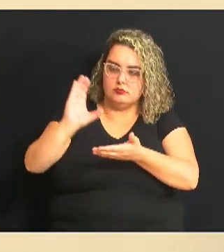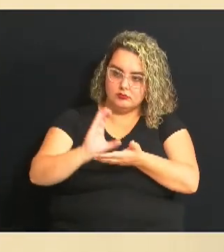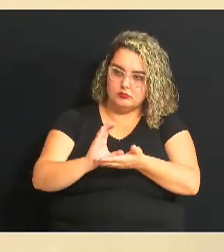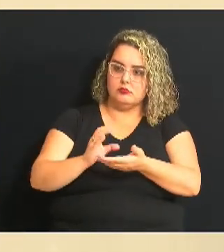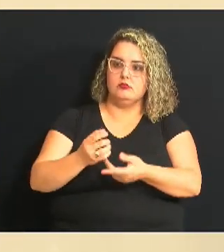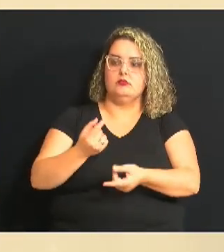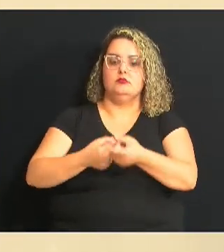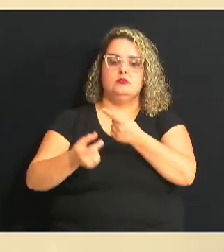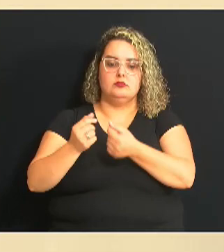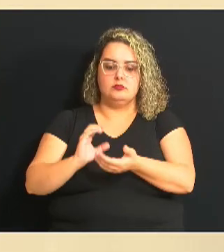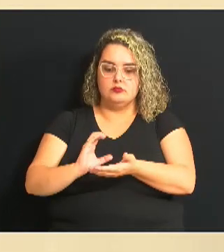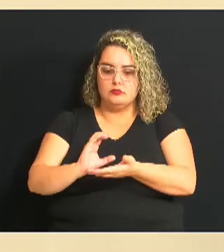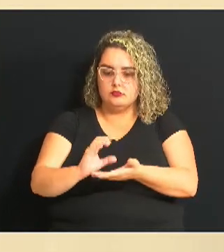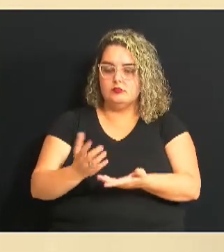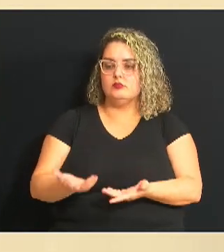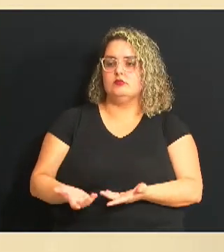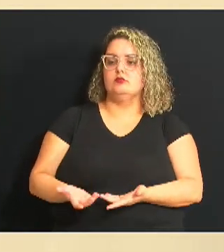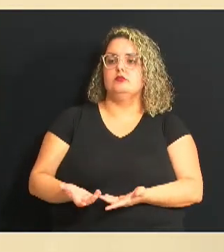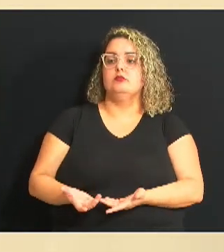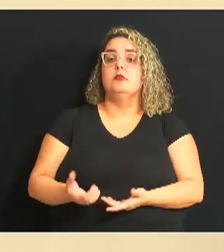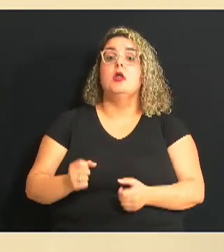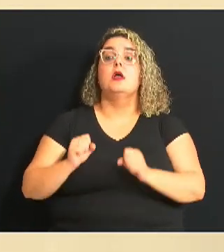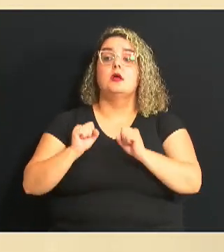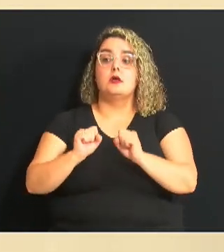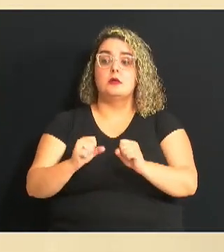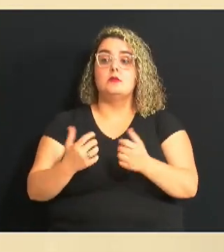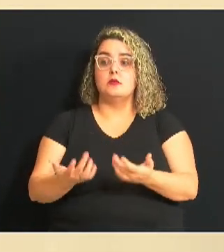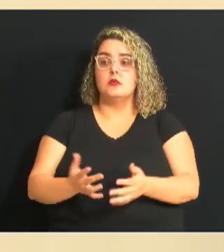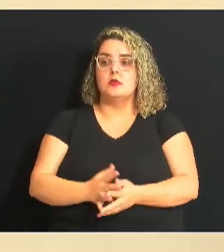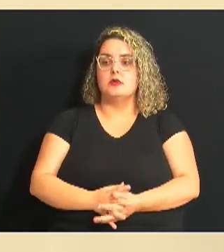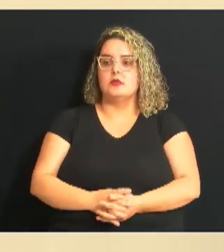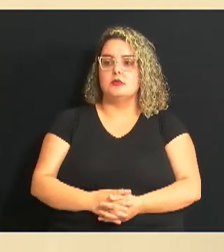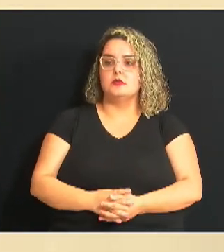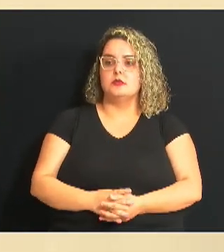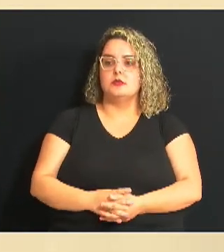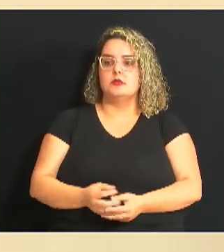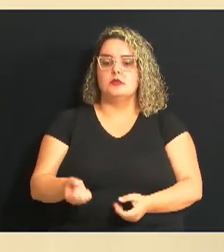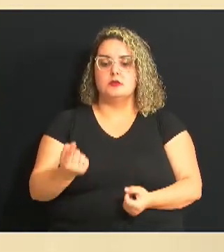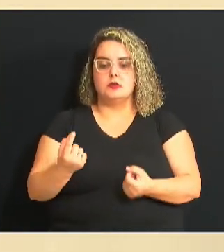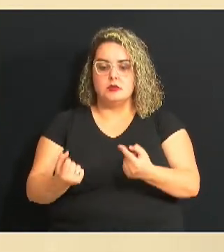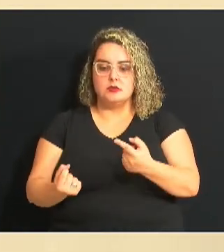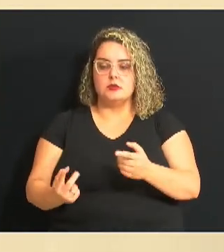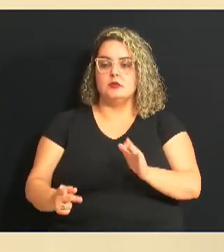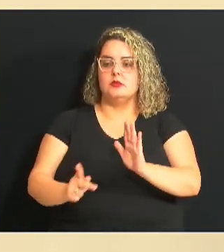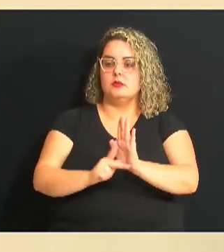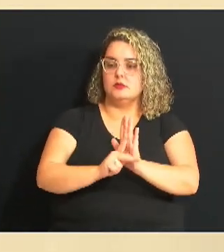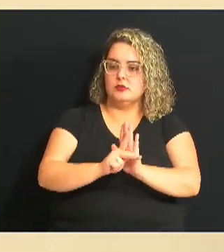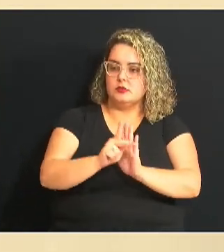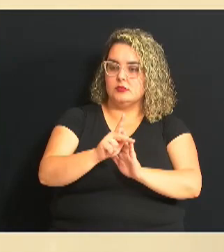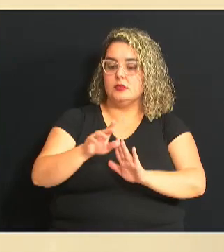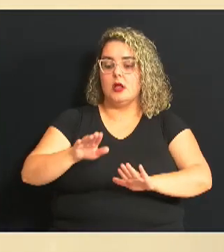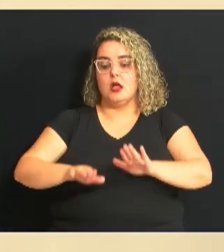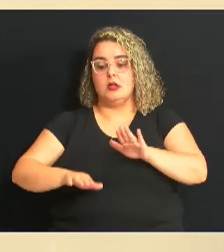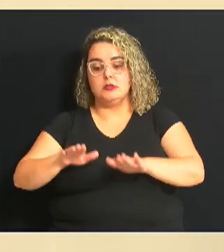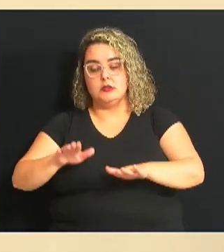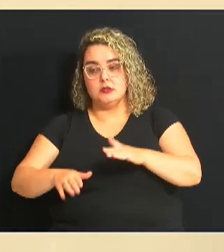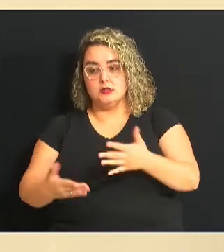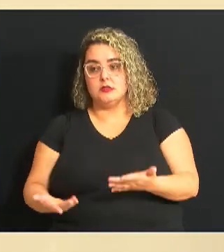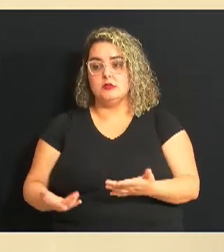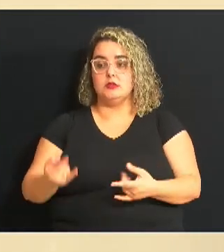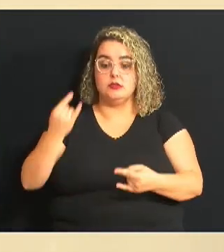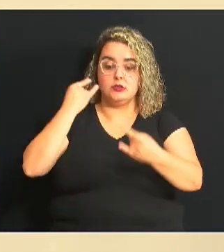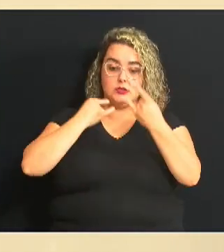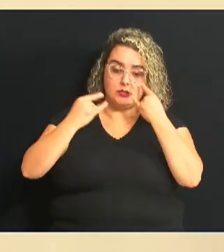verbas, para que a gente possa ter alguns projetos, talvez de interesse da